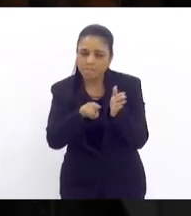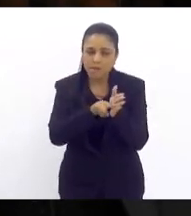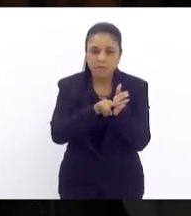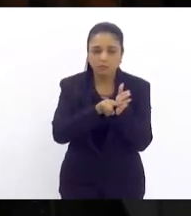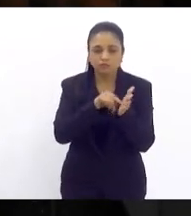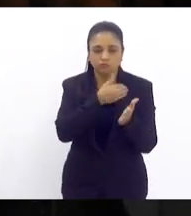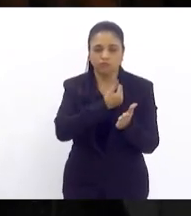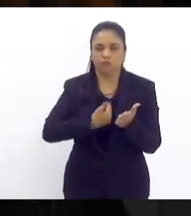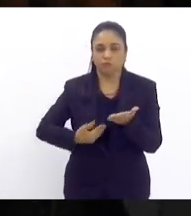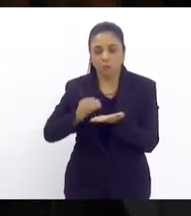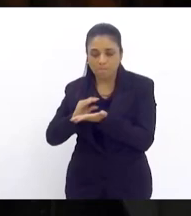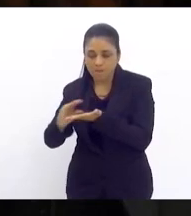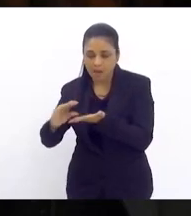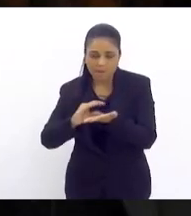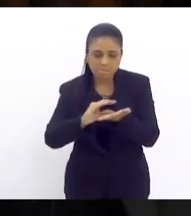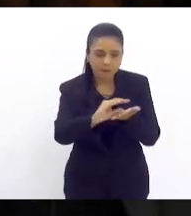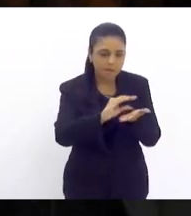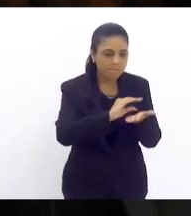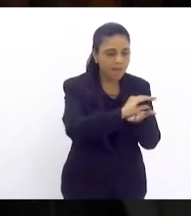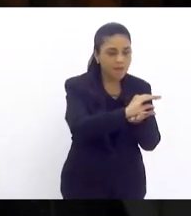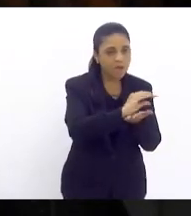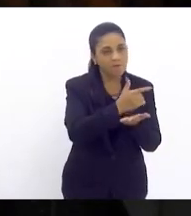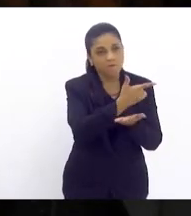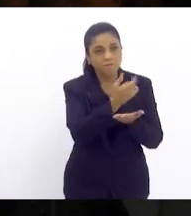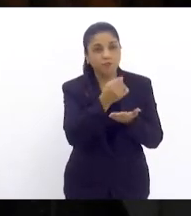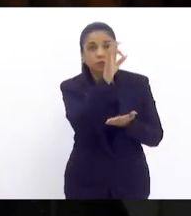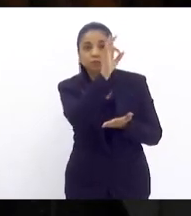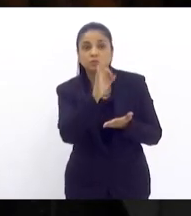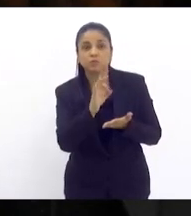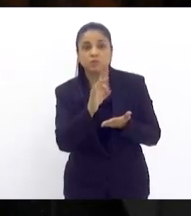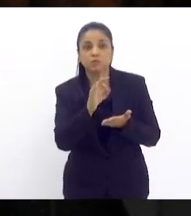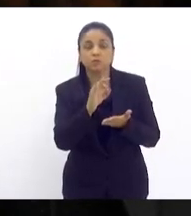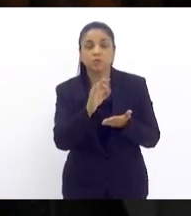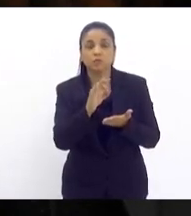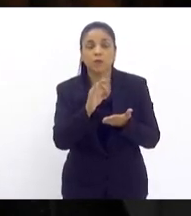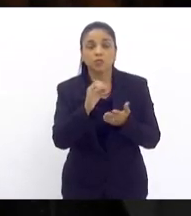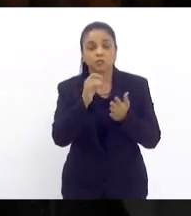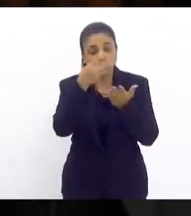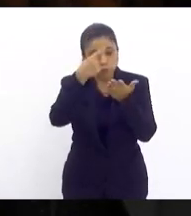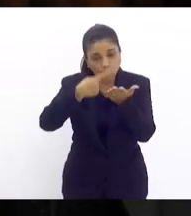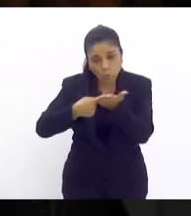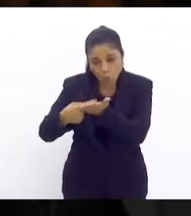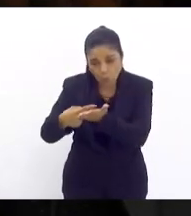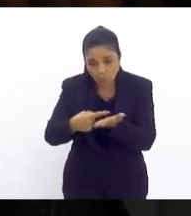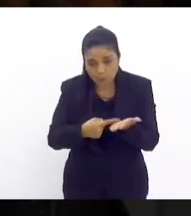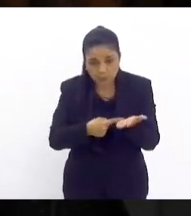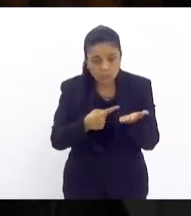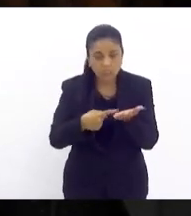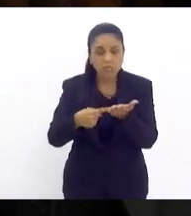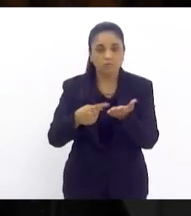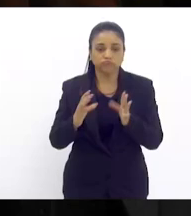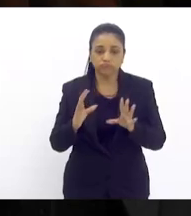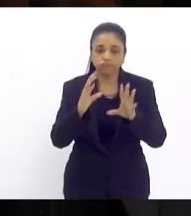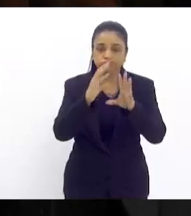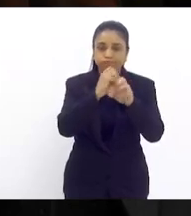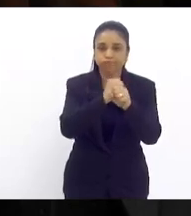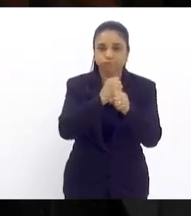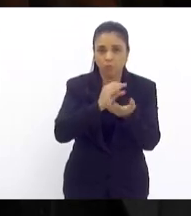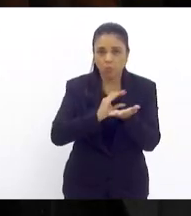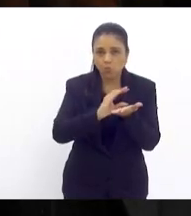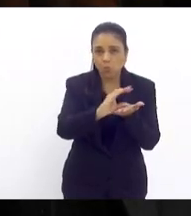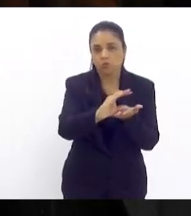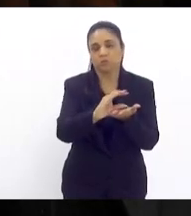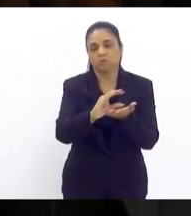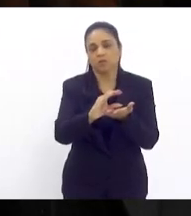então ele remaneja 20 para mais ou menos mas cumprir o orçamento inteiro e aí cumprir